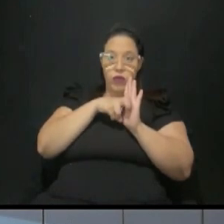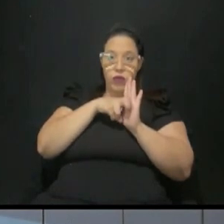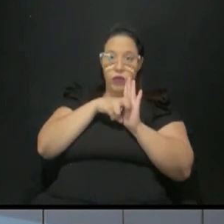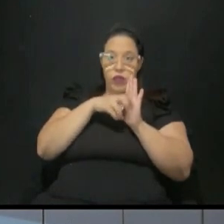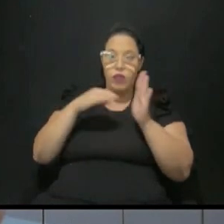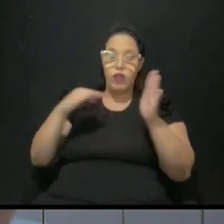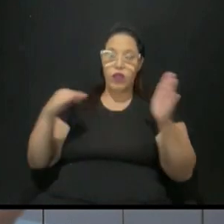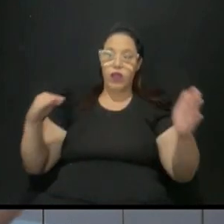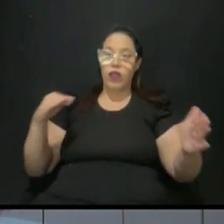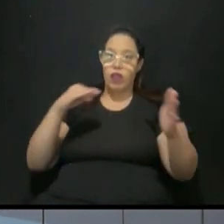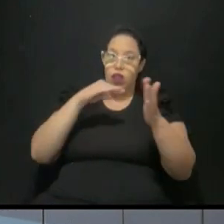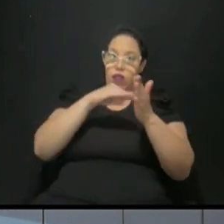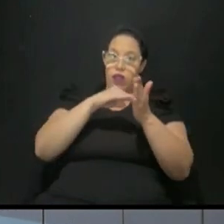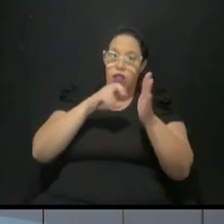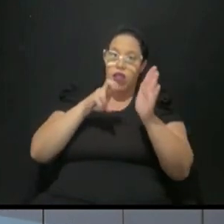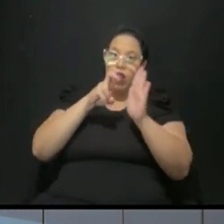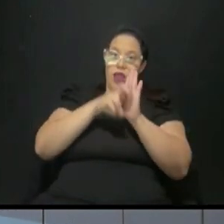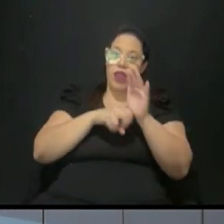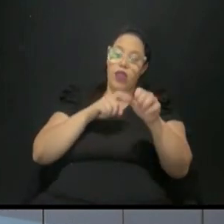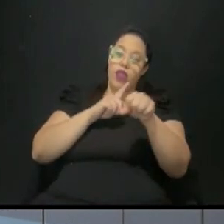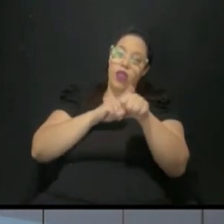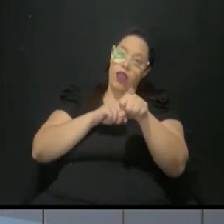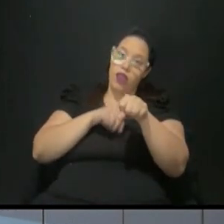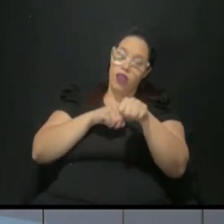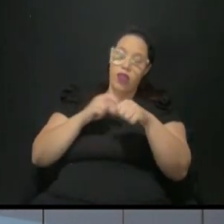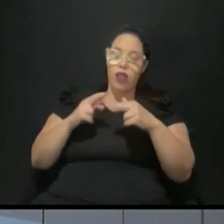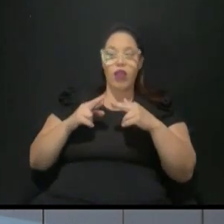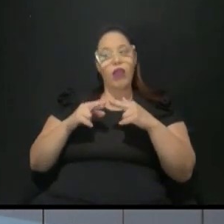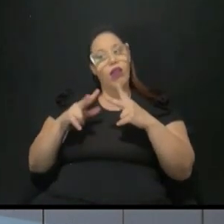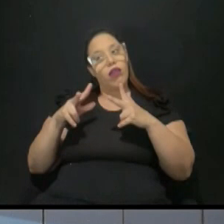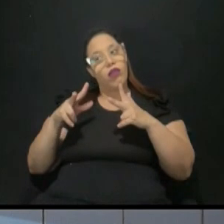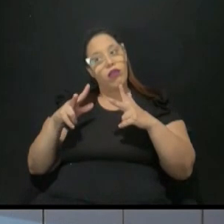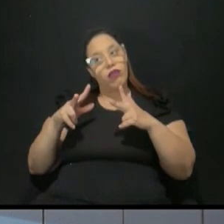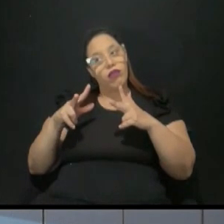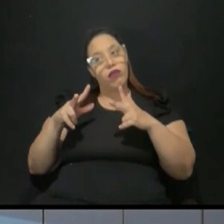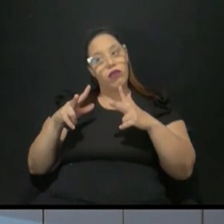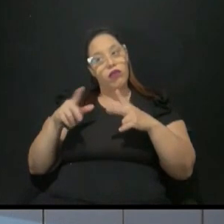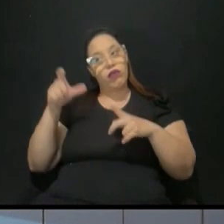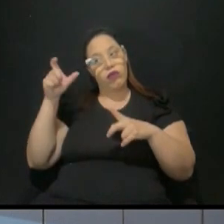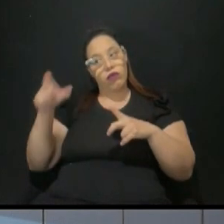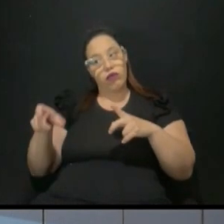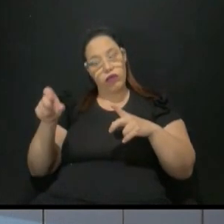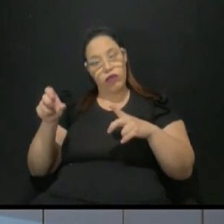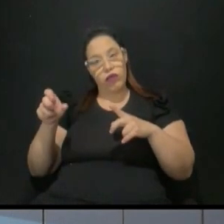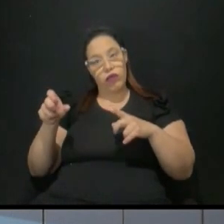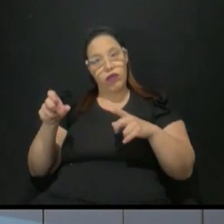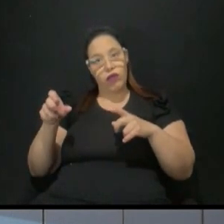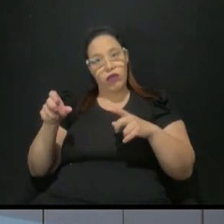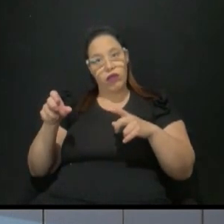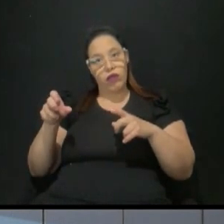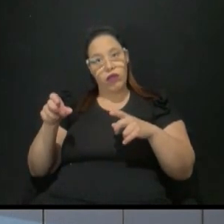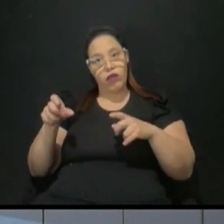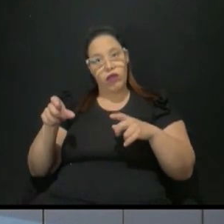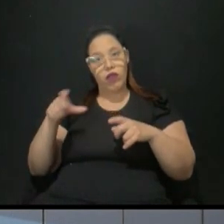Então, tem tempos de jornada que são distintos de uma pessoa com e uma pessoa com deficiência. Então, isso vai